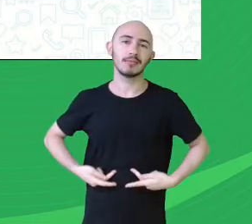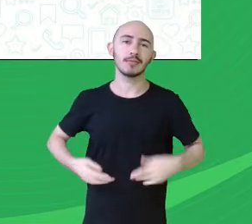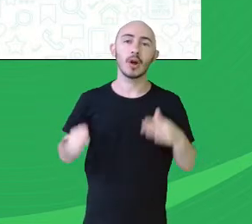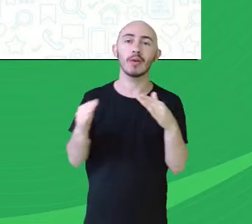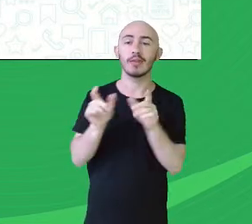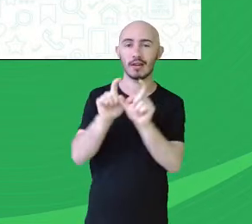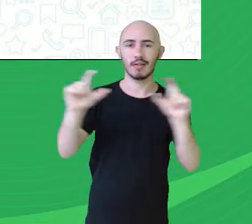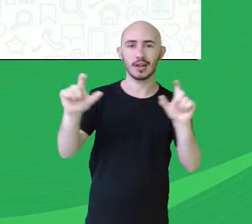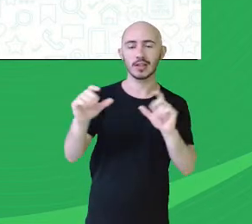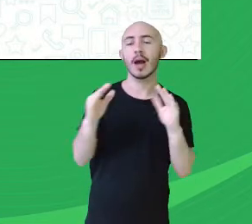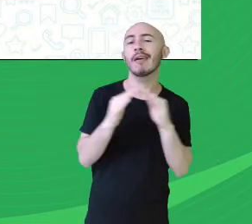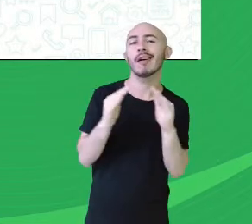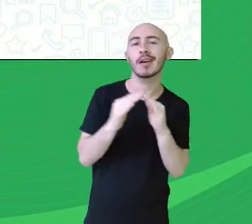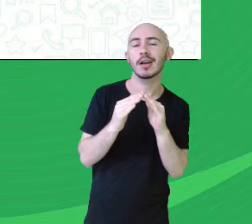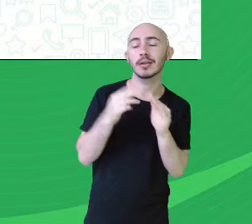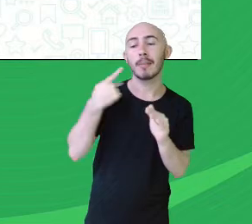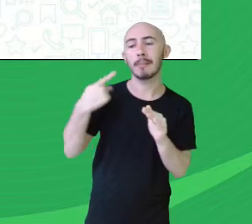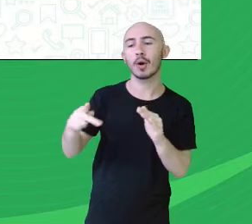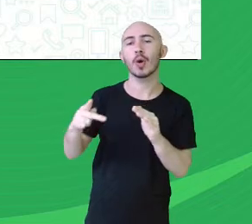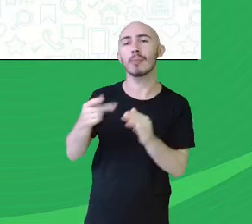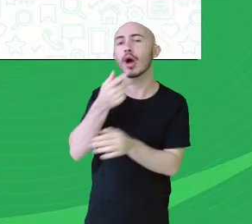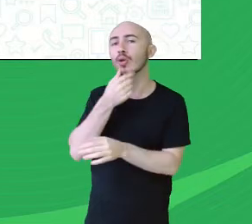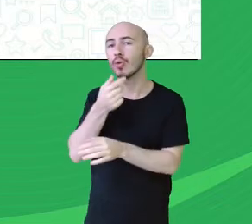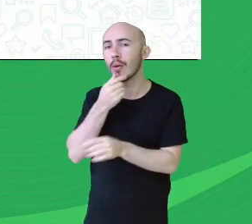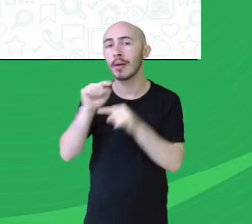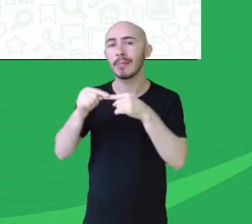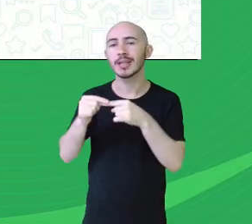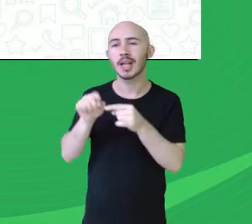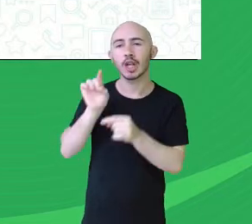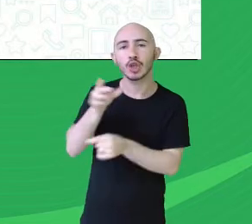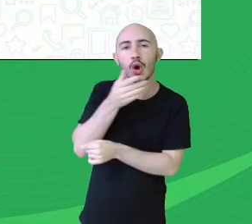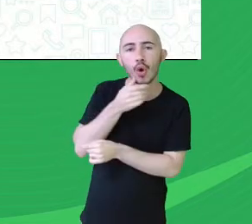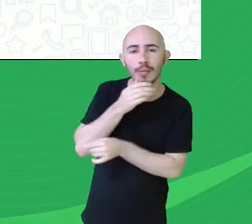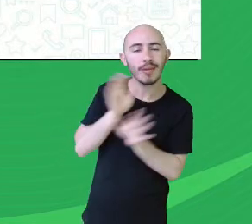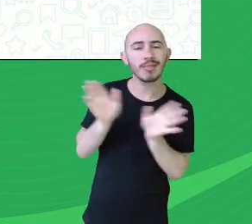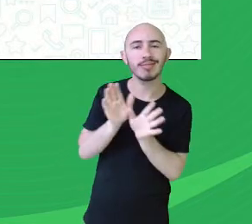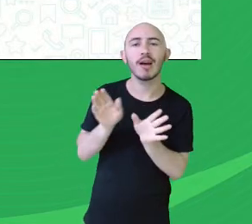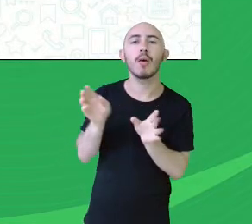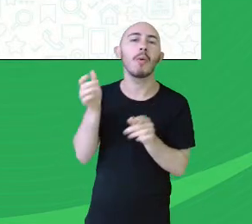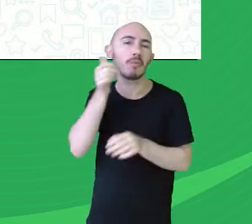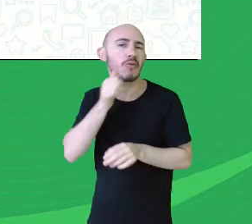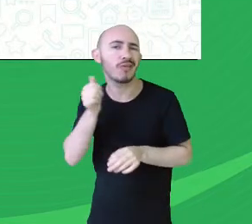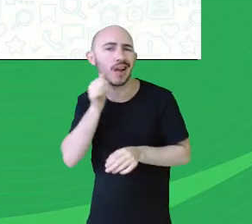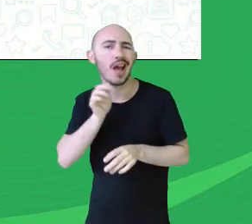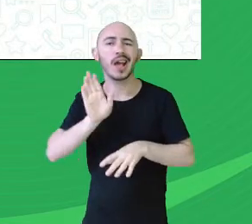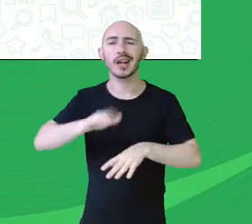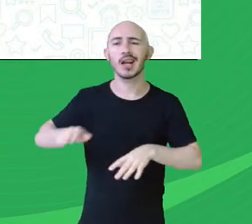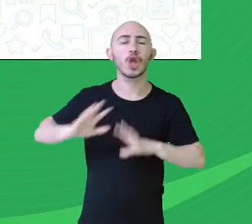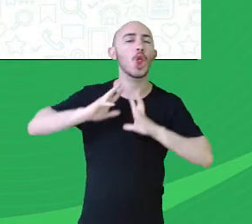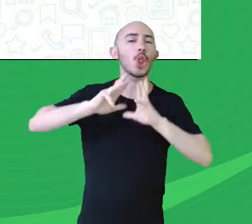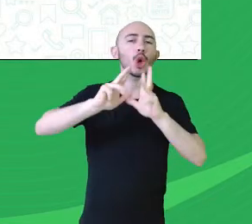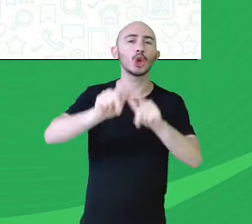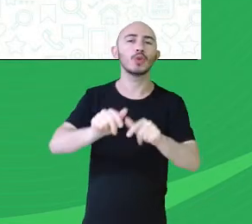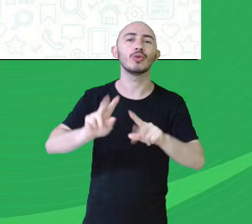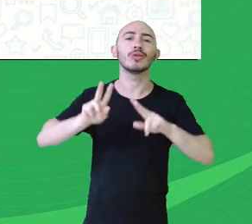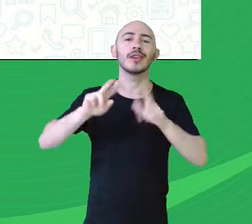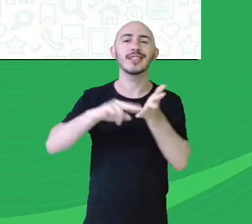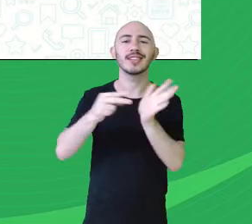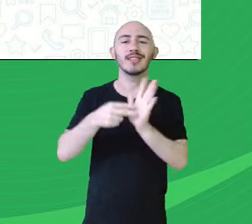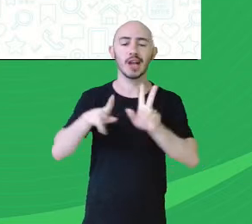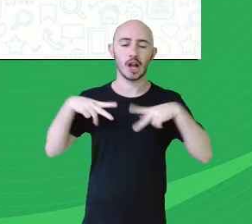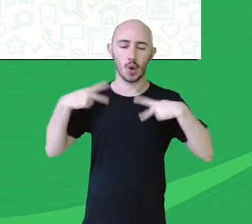Então, neste caso, aí nesse texto, homens, ele não vai variar, ele vai continuar como homens mesmo, porque é